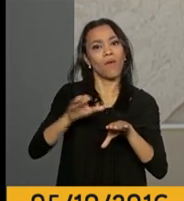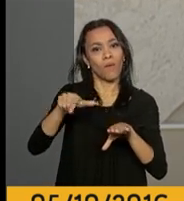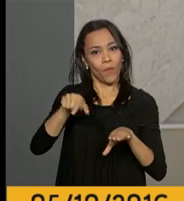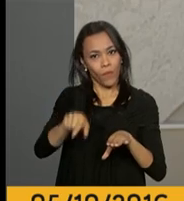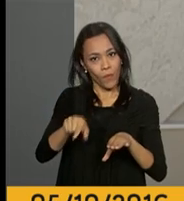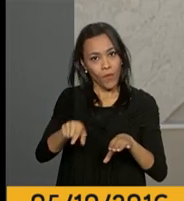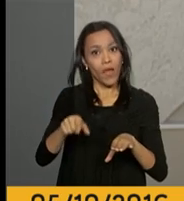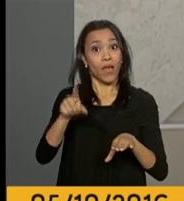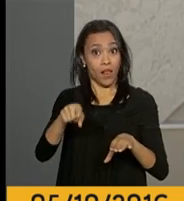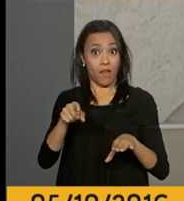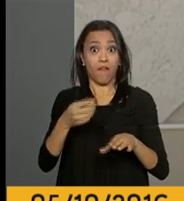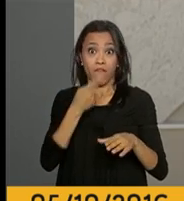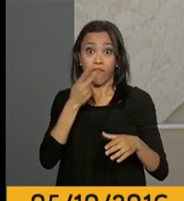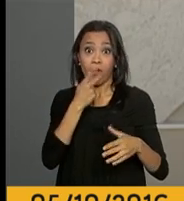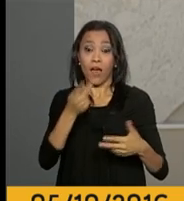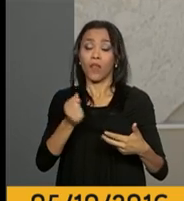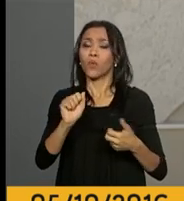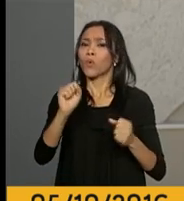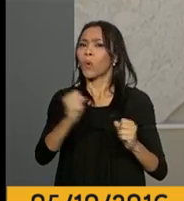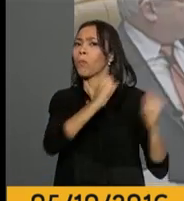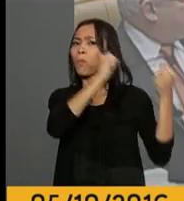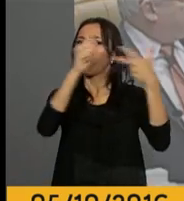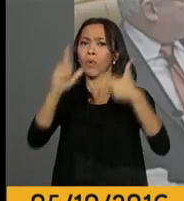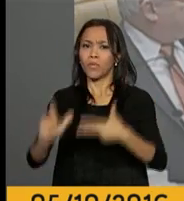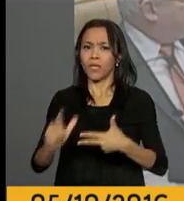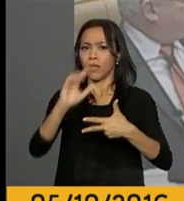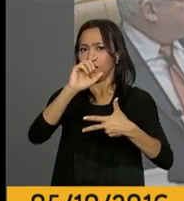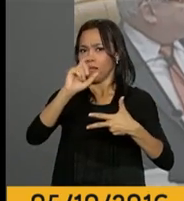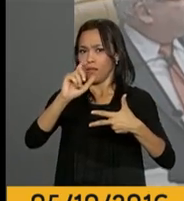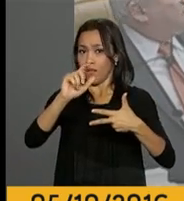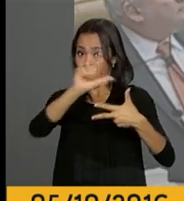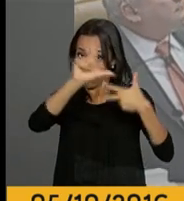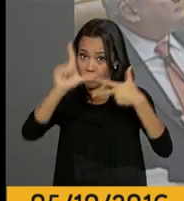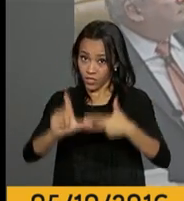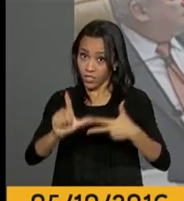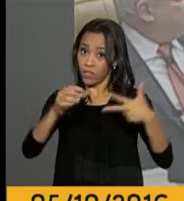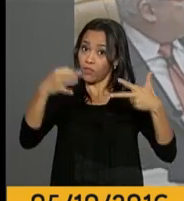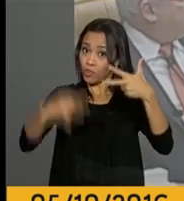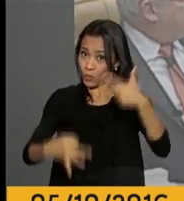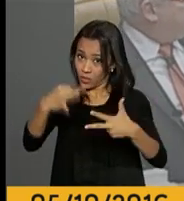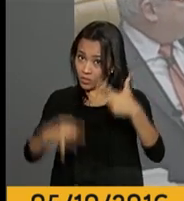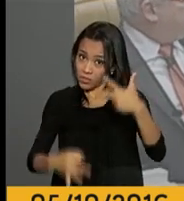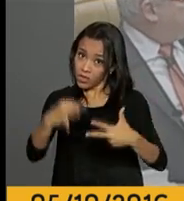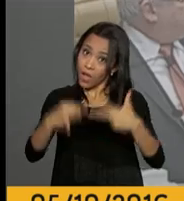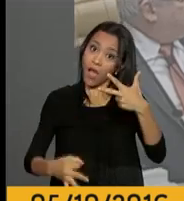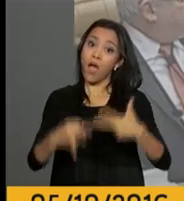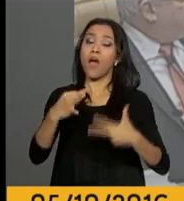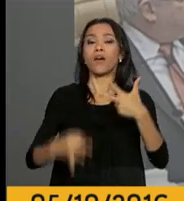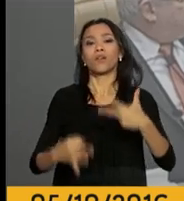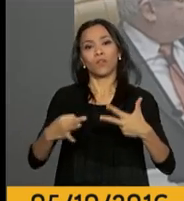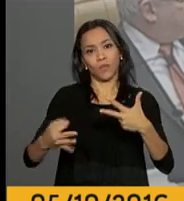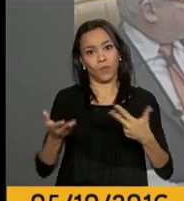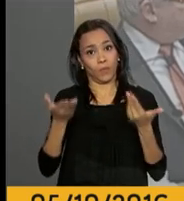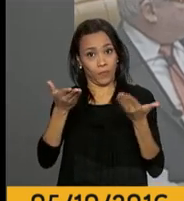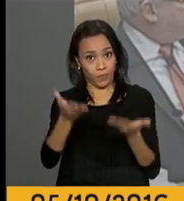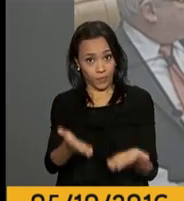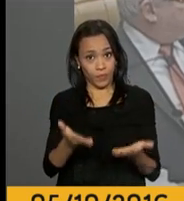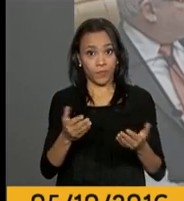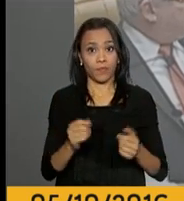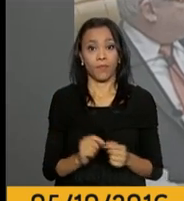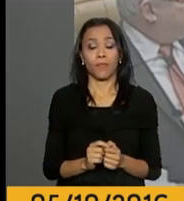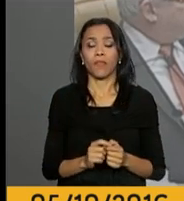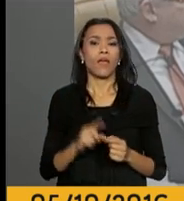Poder Legislativo e de igual maneira do Poder Judiciário porque tantas tantos preceitos